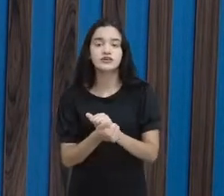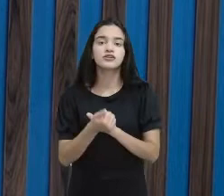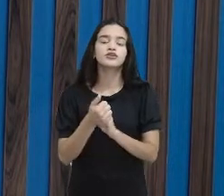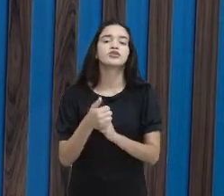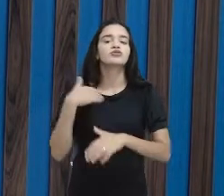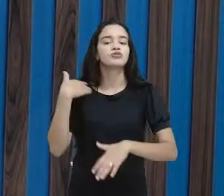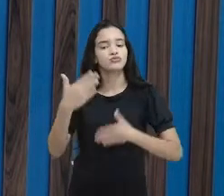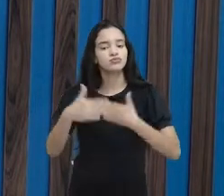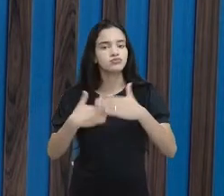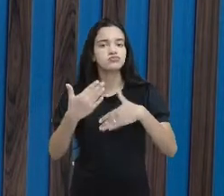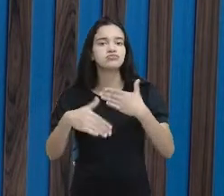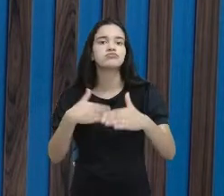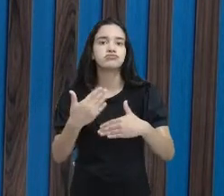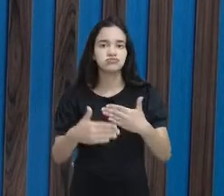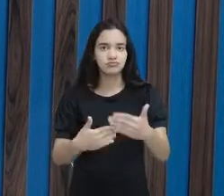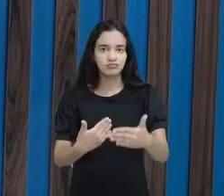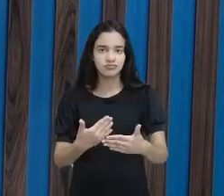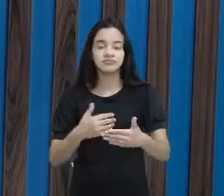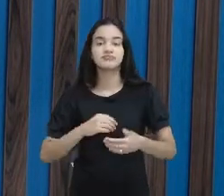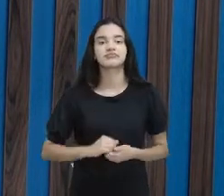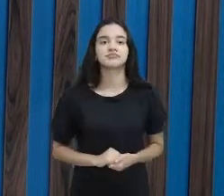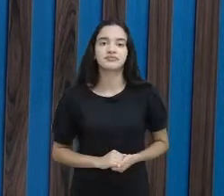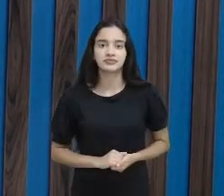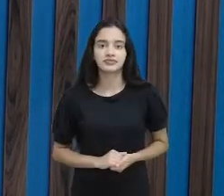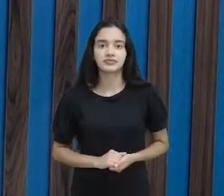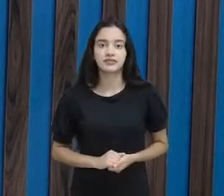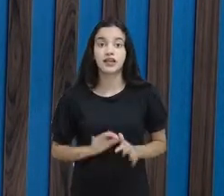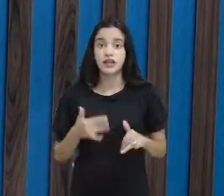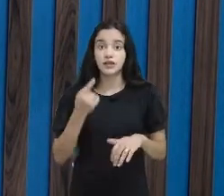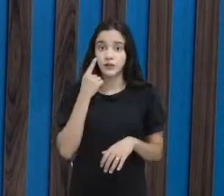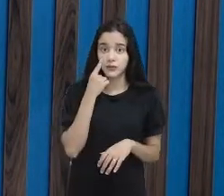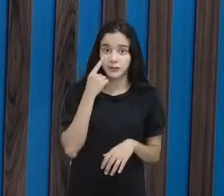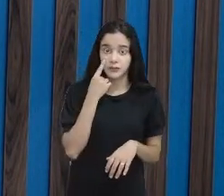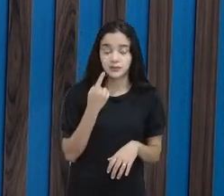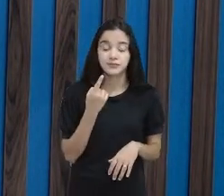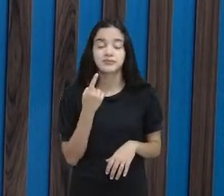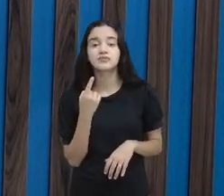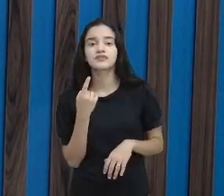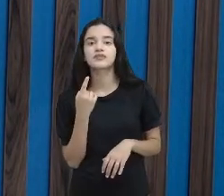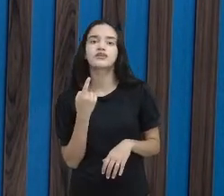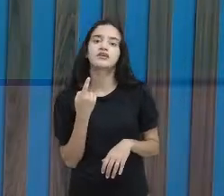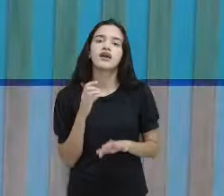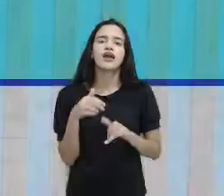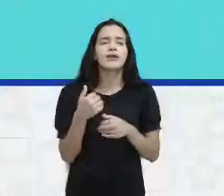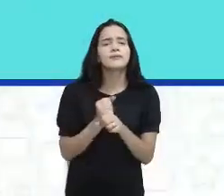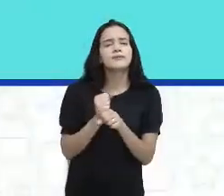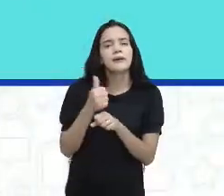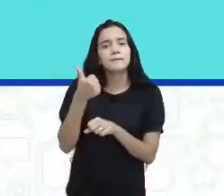passar do tempo, né? Elas vão evoluindo. Então, ó, em